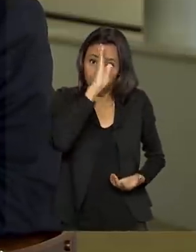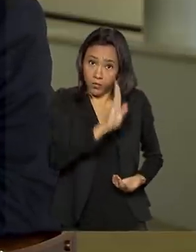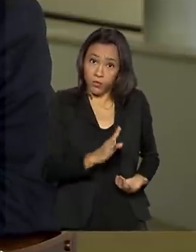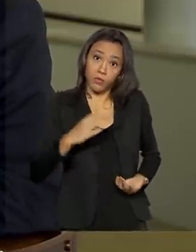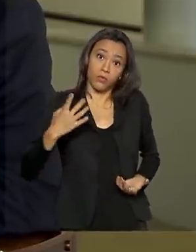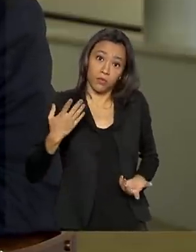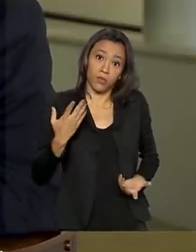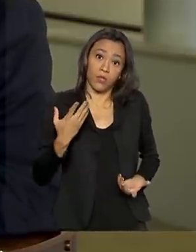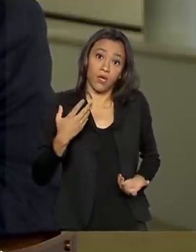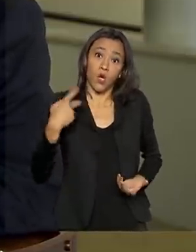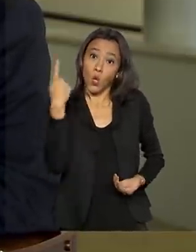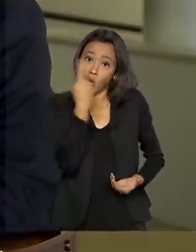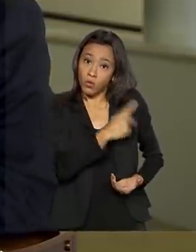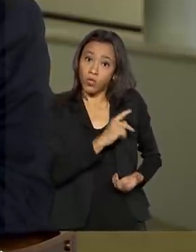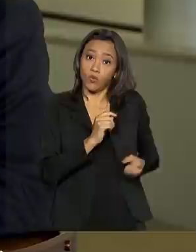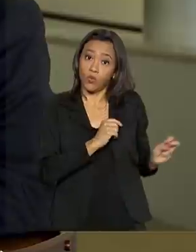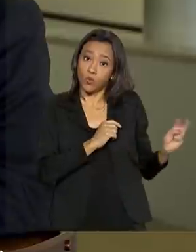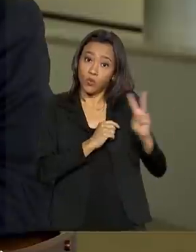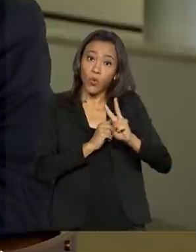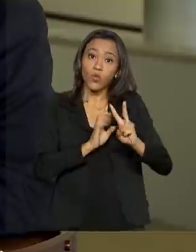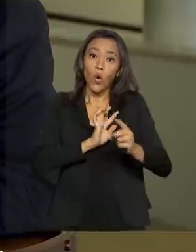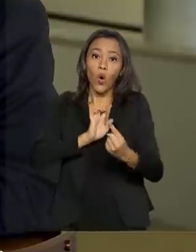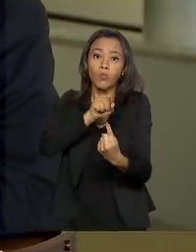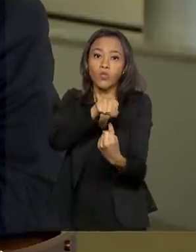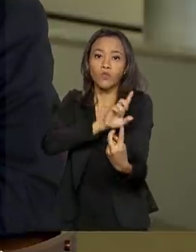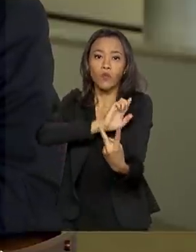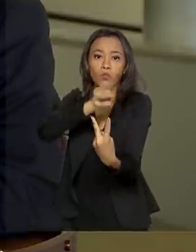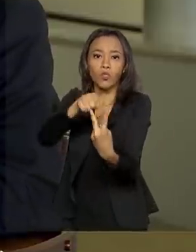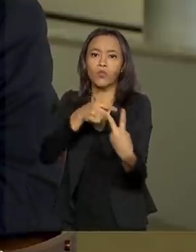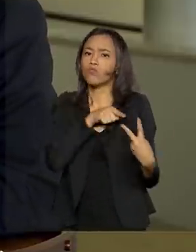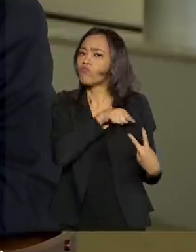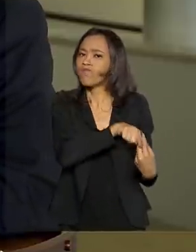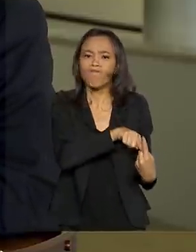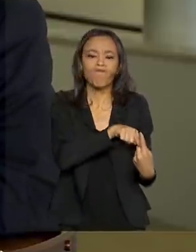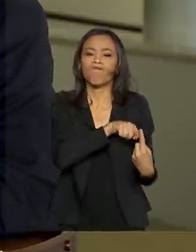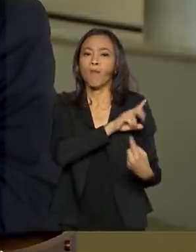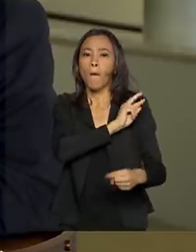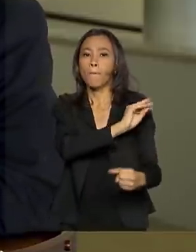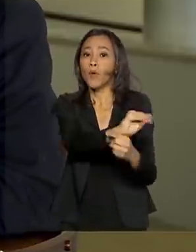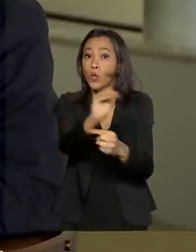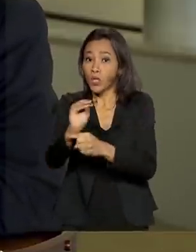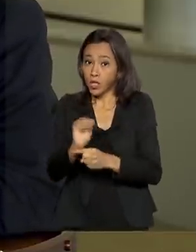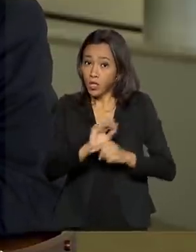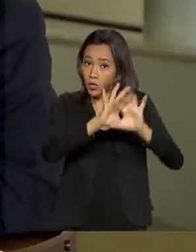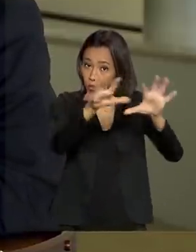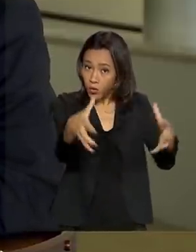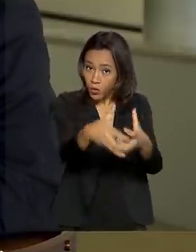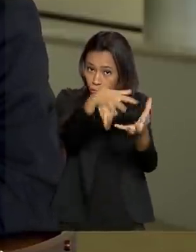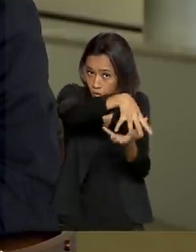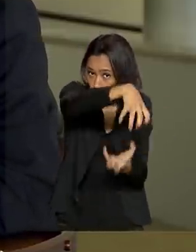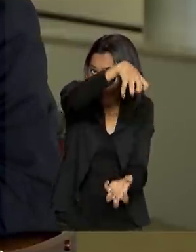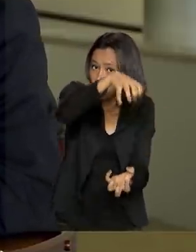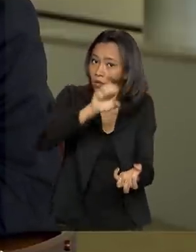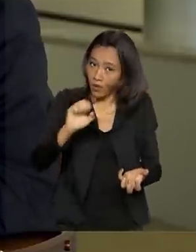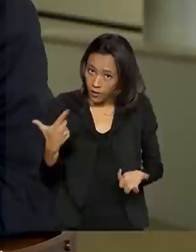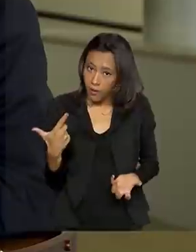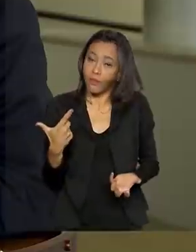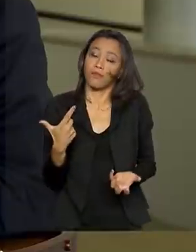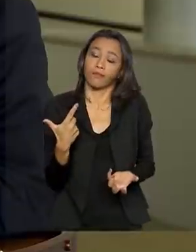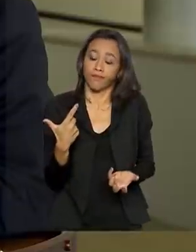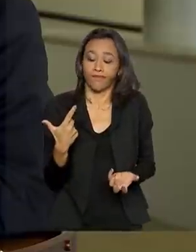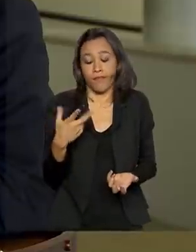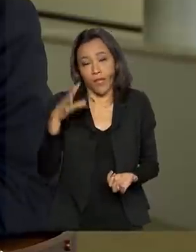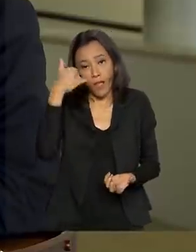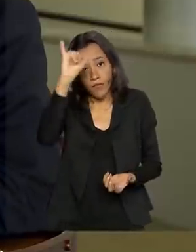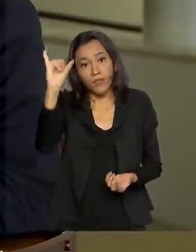colocado como seus dois grandes objetivos proteger os idosos, claro, evitar ao